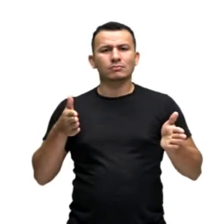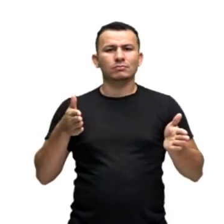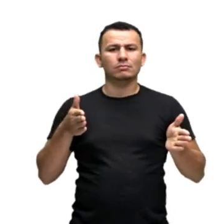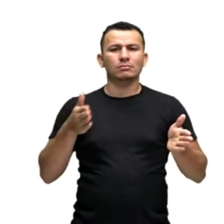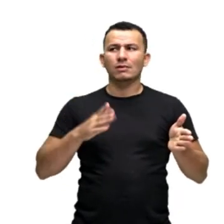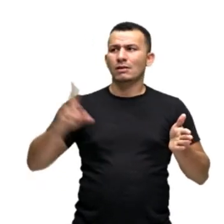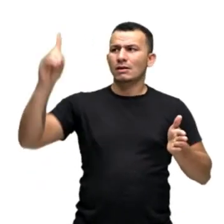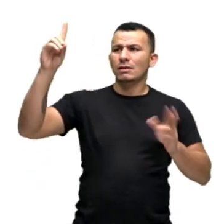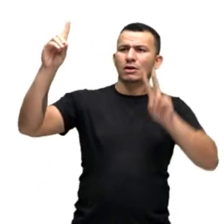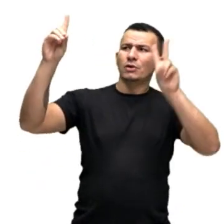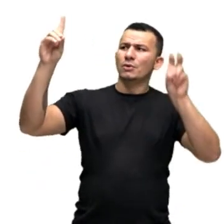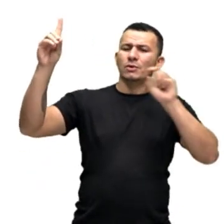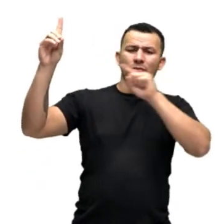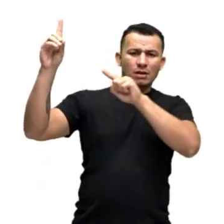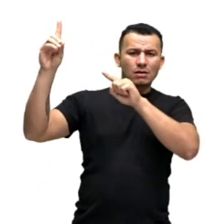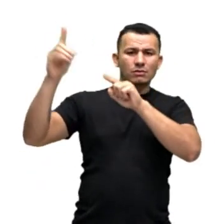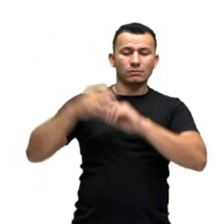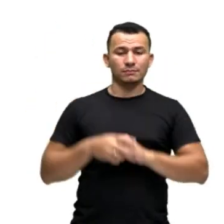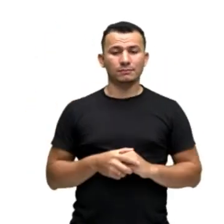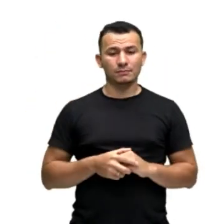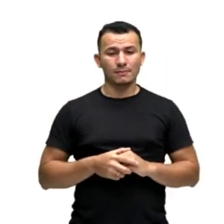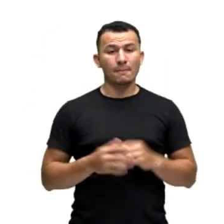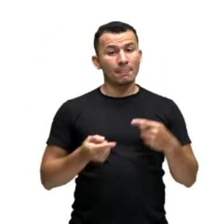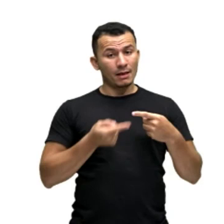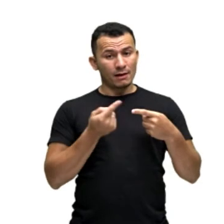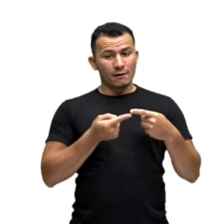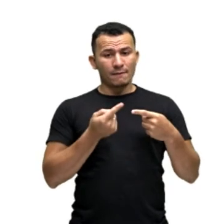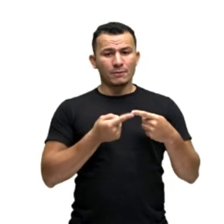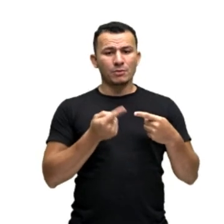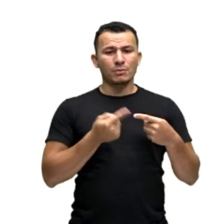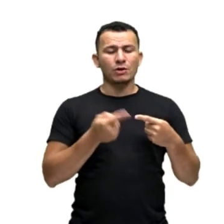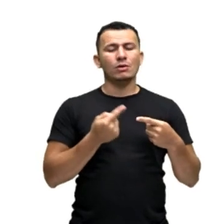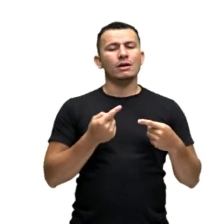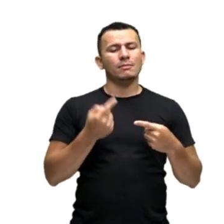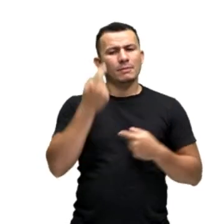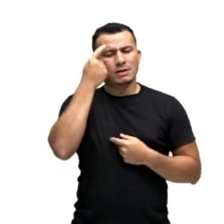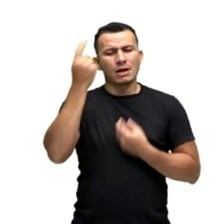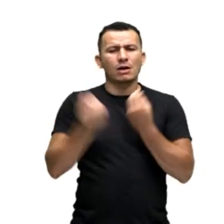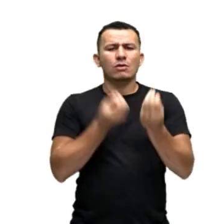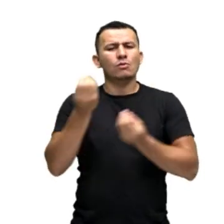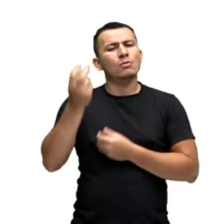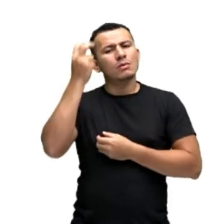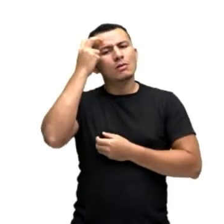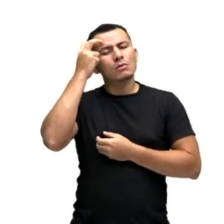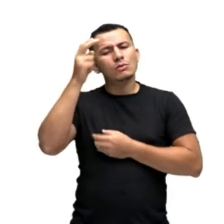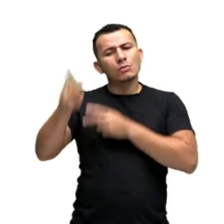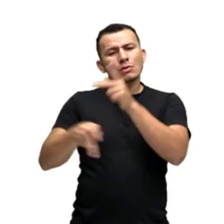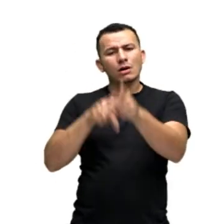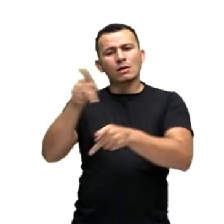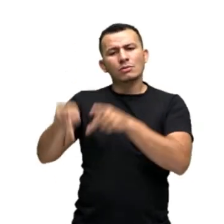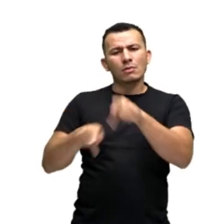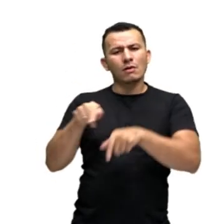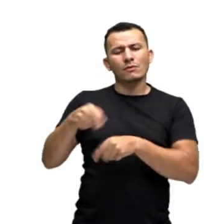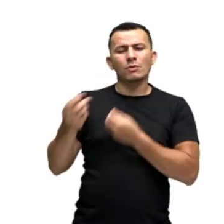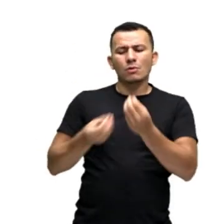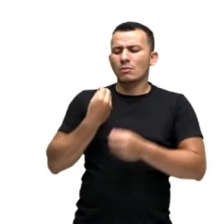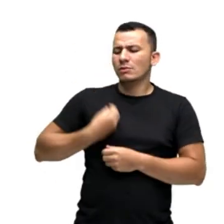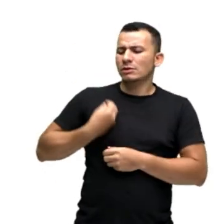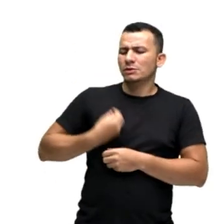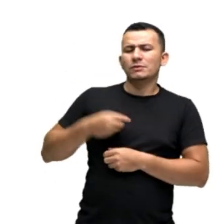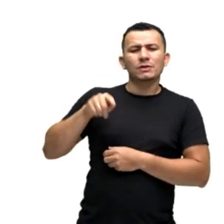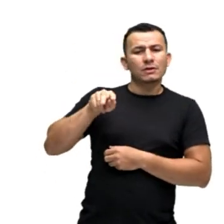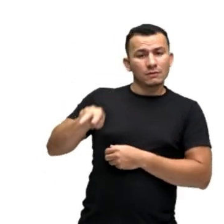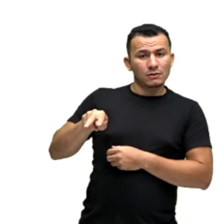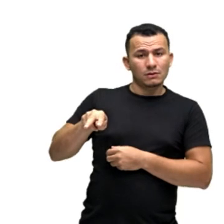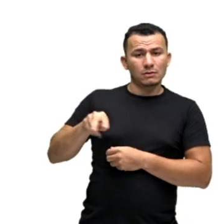que pensar a partir da realidade cultura desses povos no chão